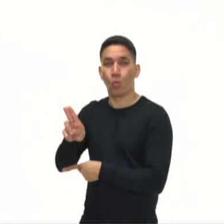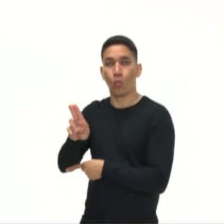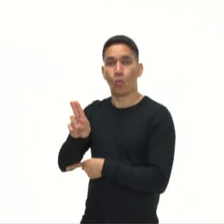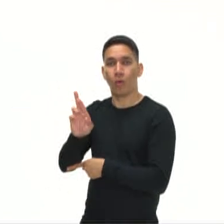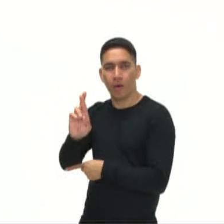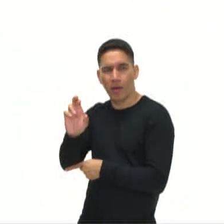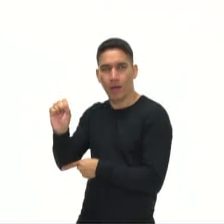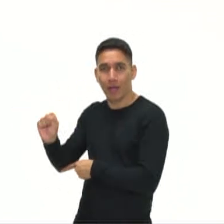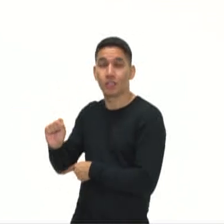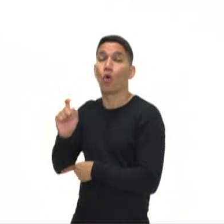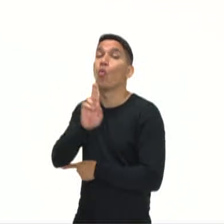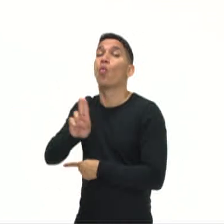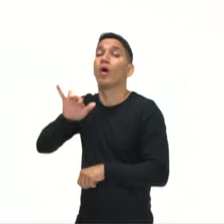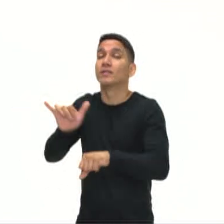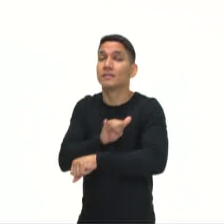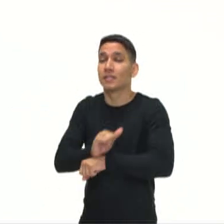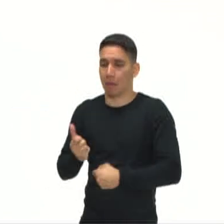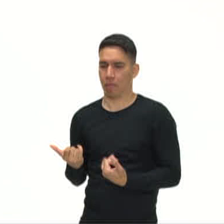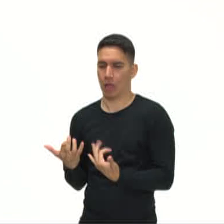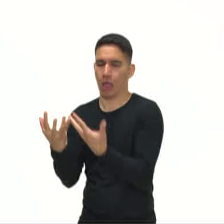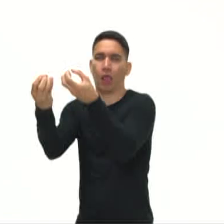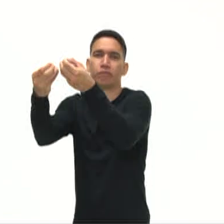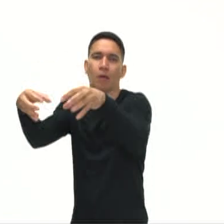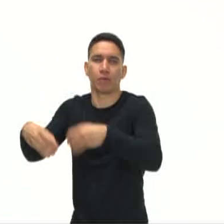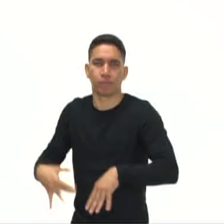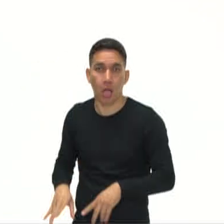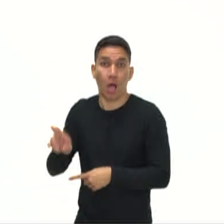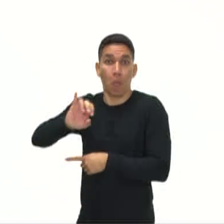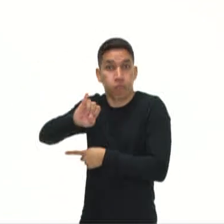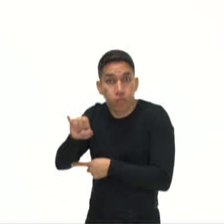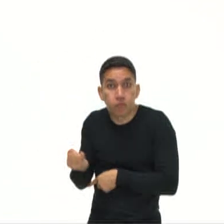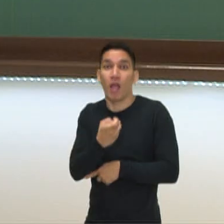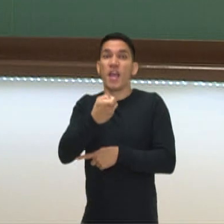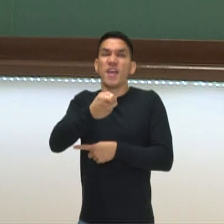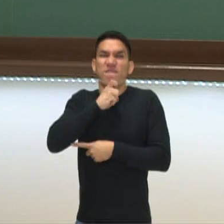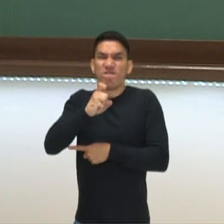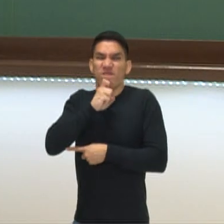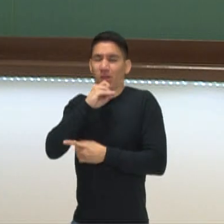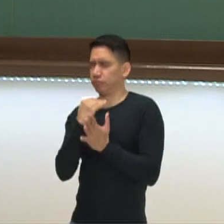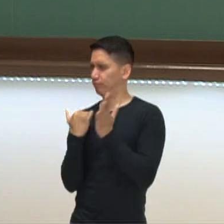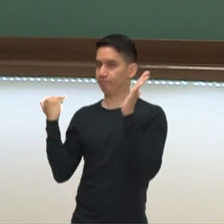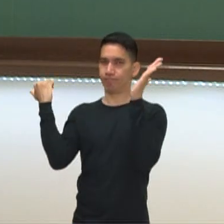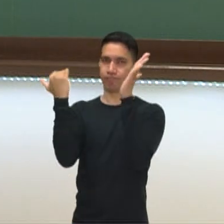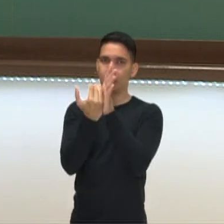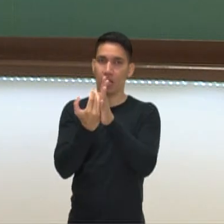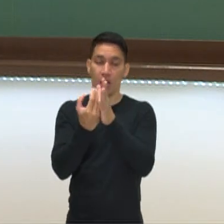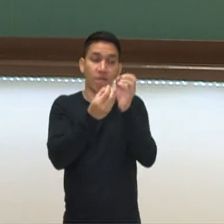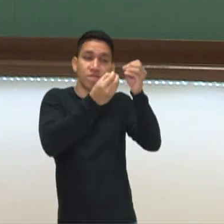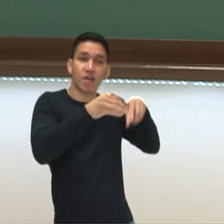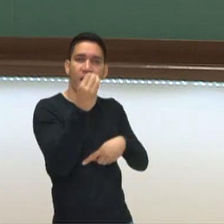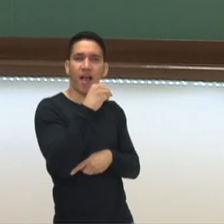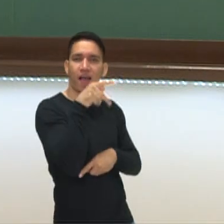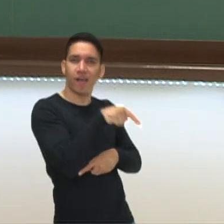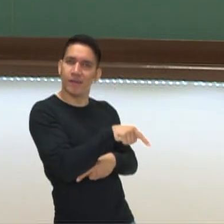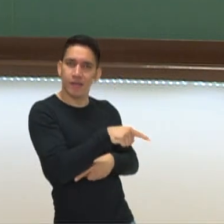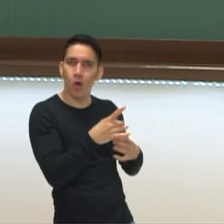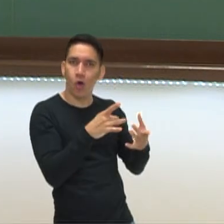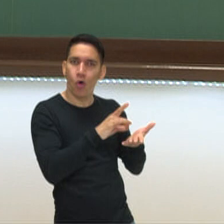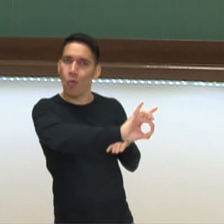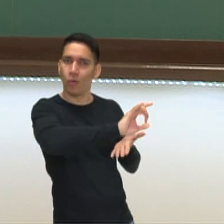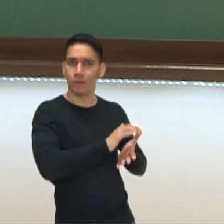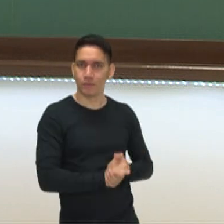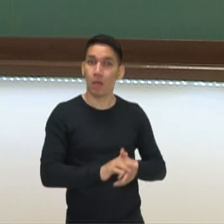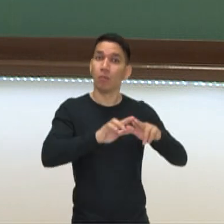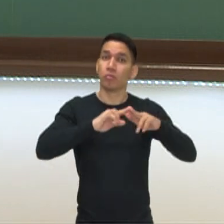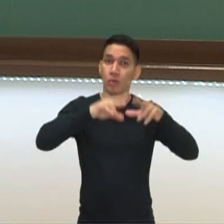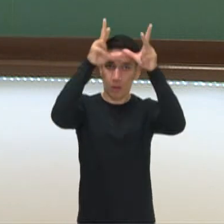tática de terra arrasada e aproveitaram-se do inverno rigoroso para assim enfraquecer o adversário. Então, Napoleão